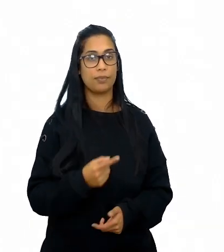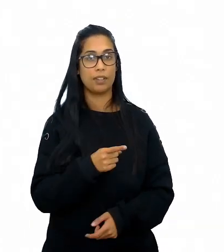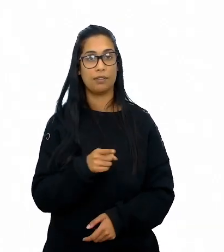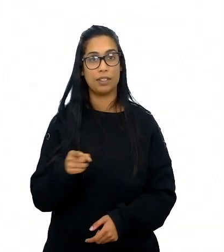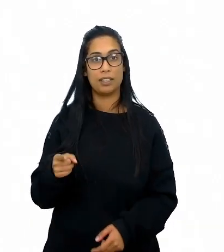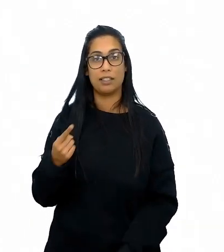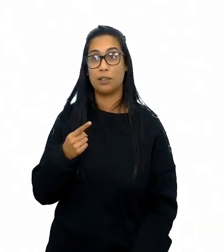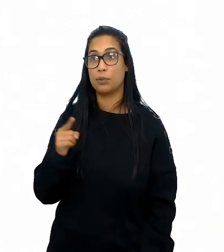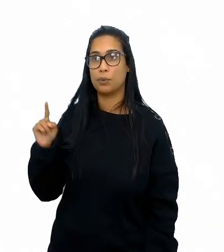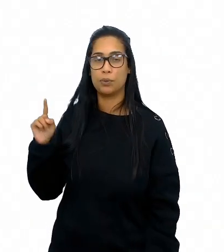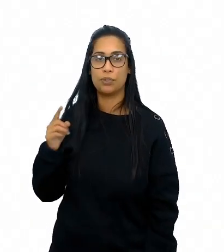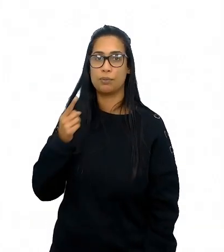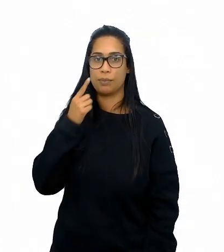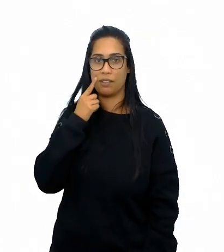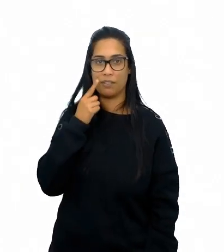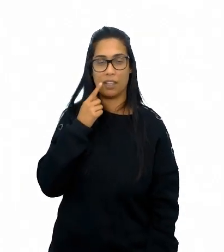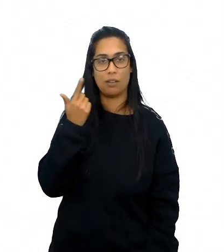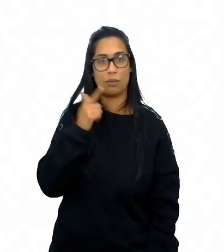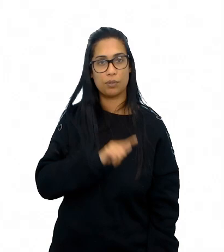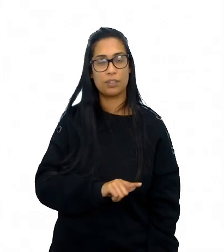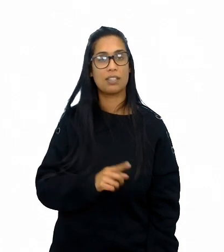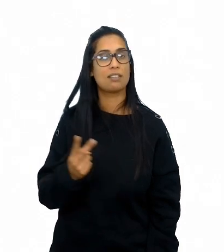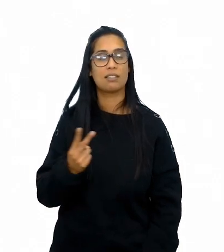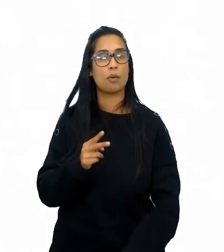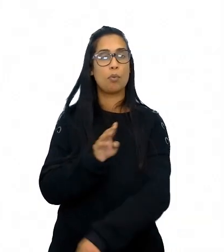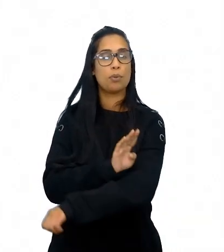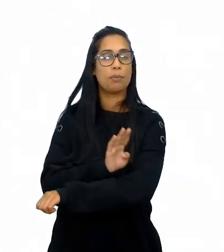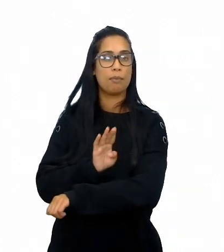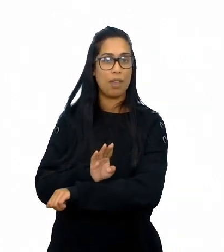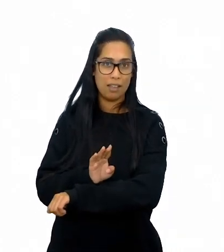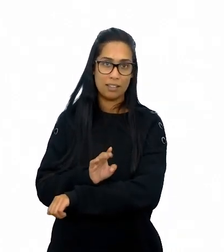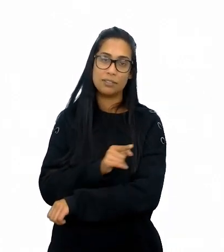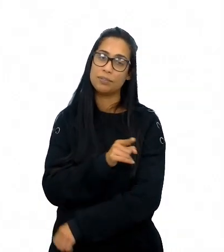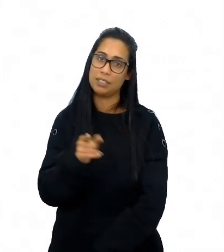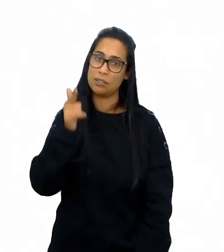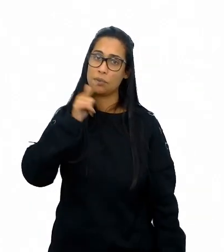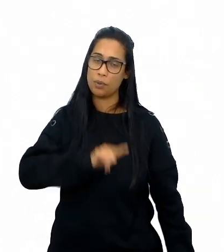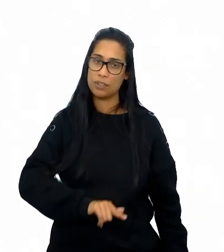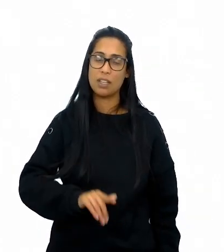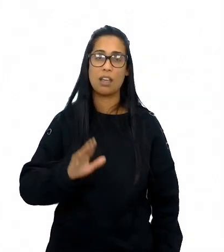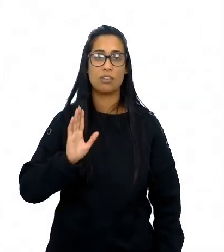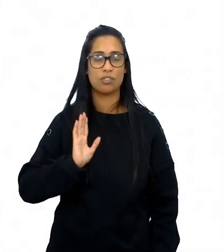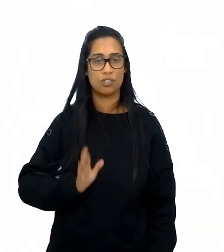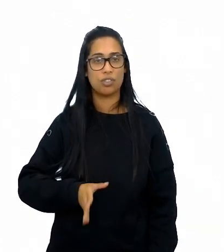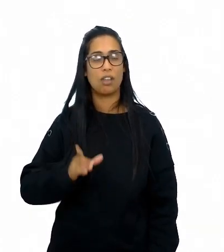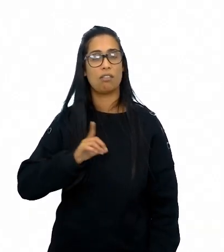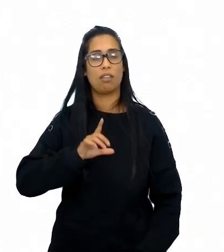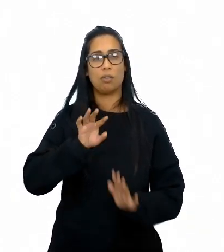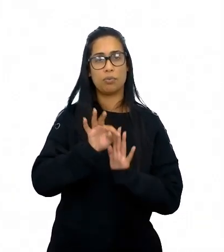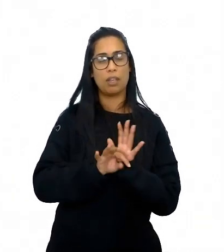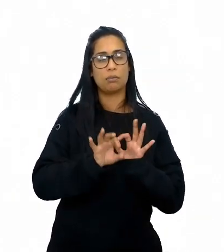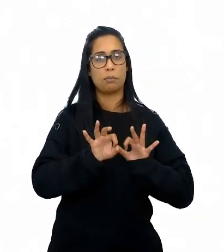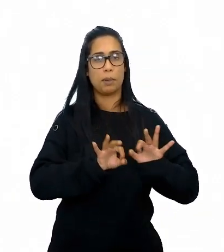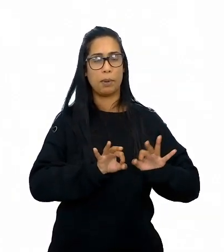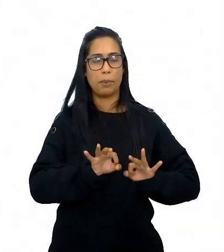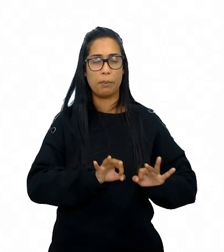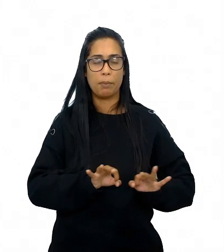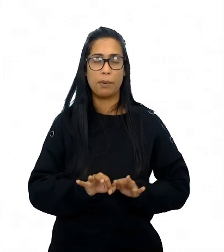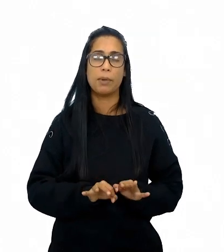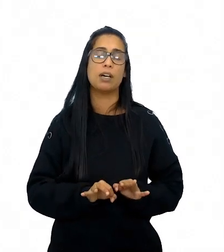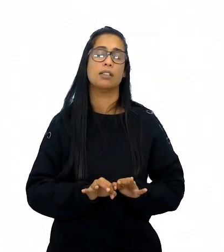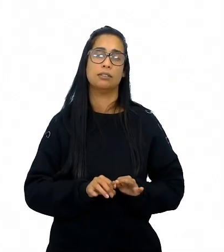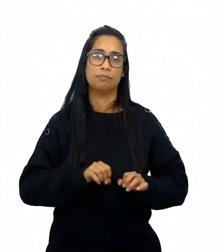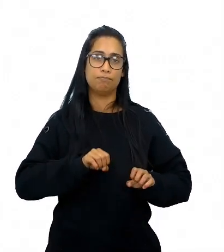essa imagem do segundo bimestre, né? Essa imagem que está lá disponível no nosso roteiro formativo. Então, ela